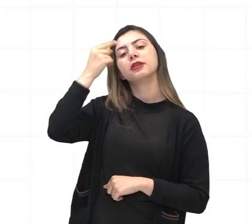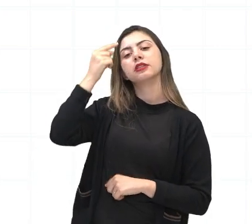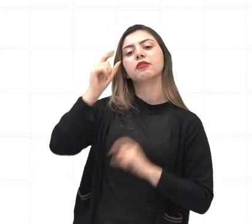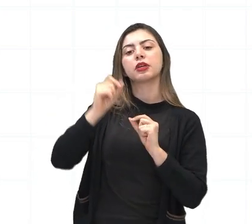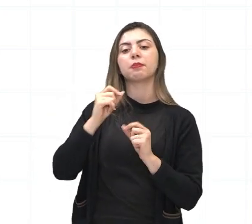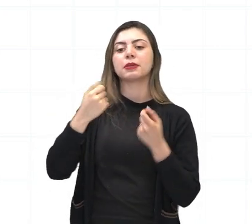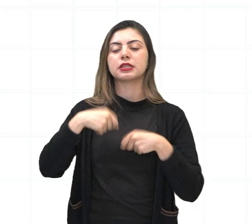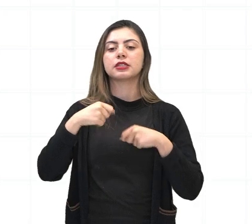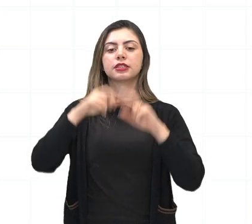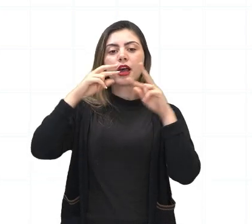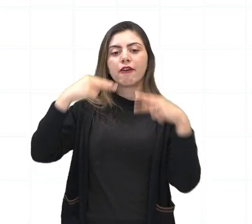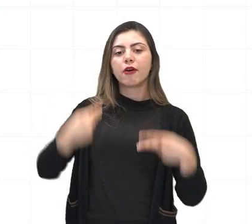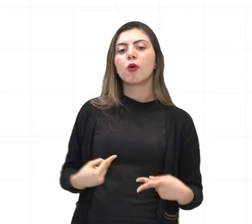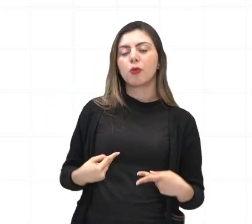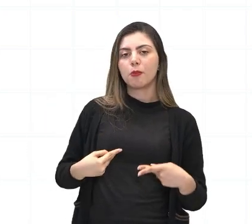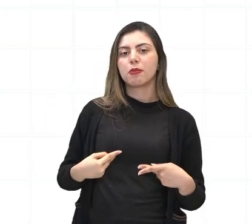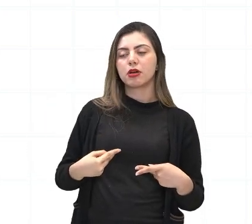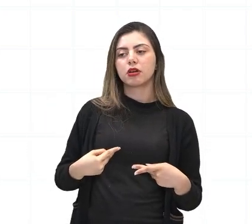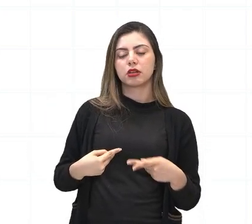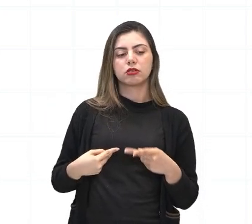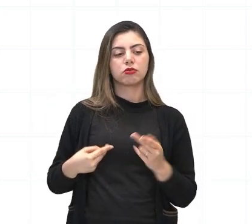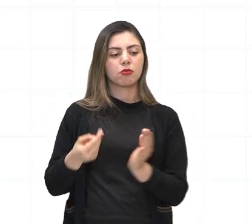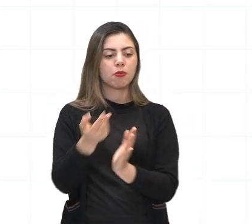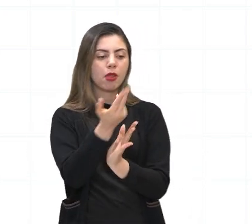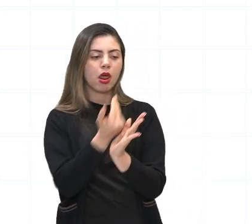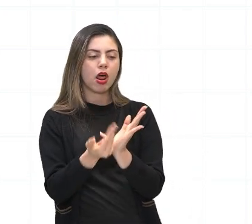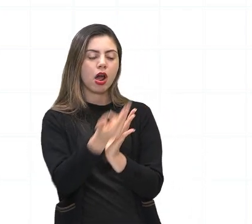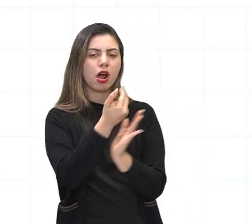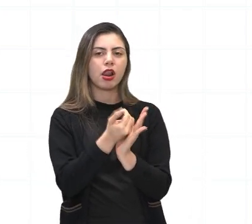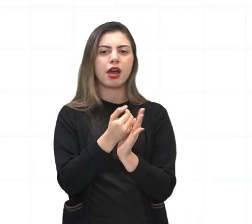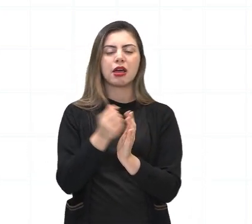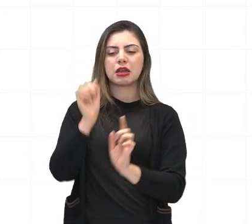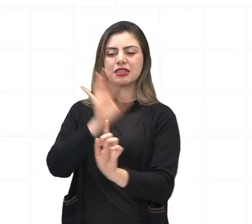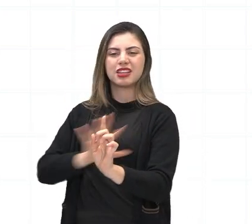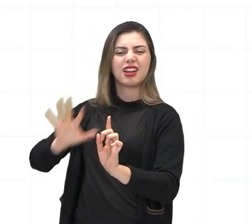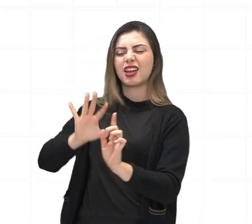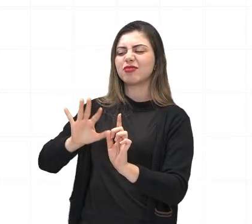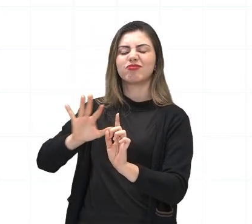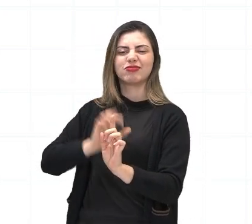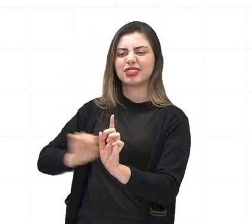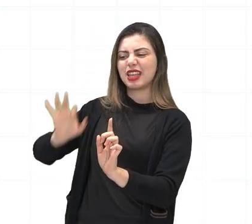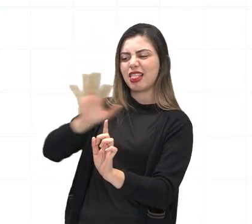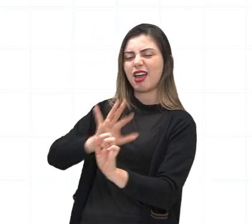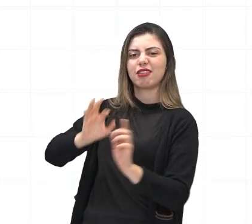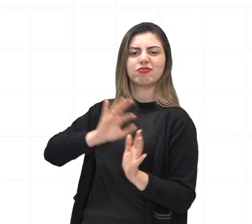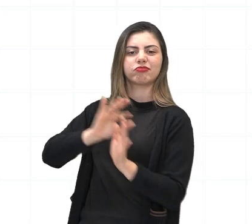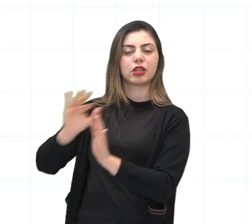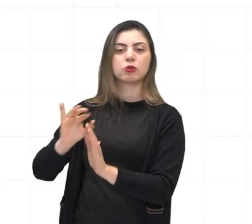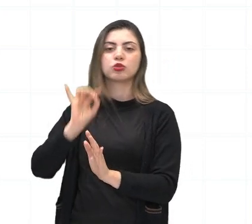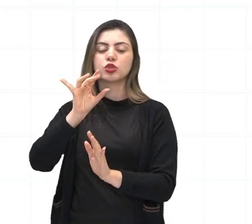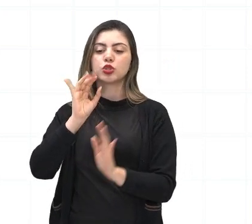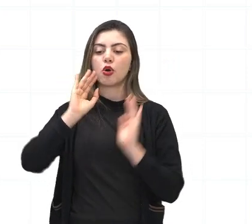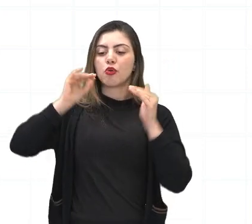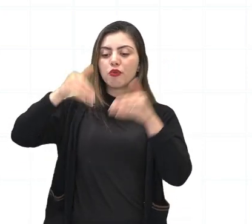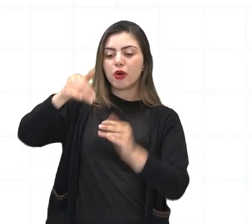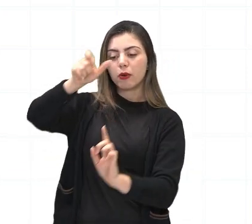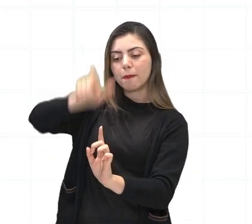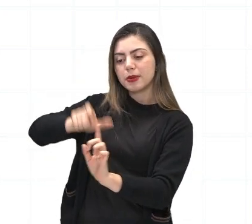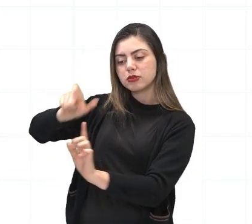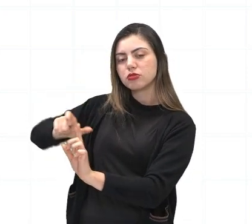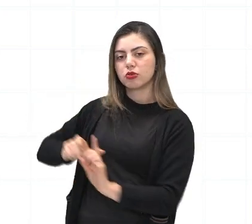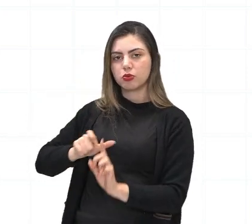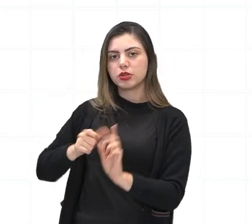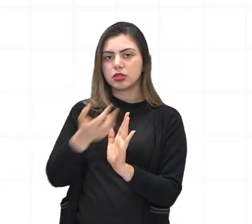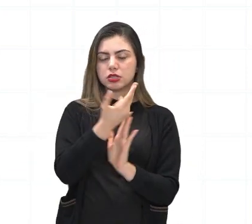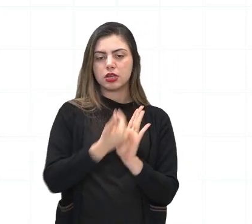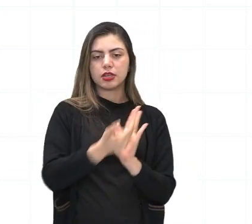humana do que o cenário em si ele dedicou-se sobretudo a retratar camponeses